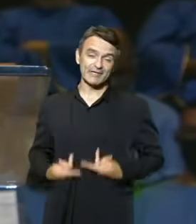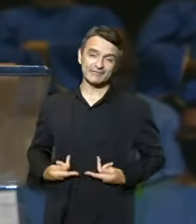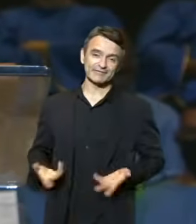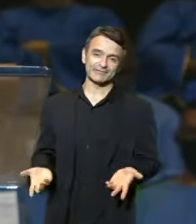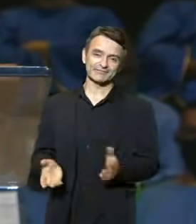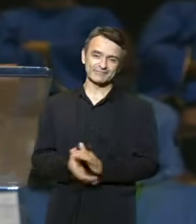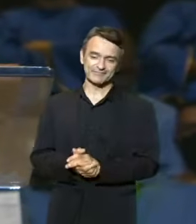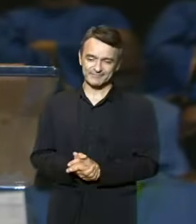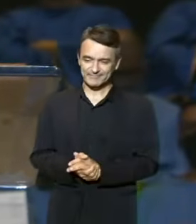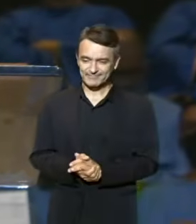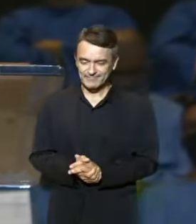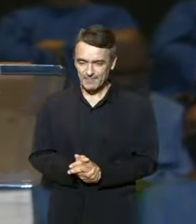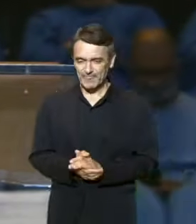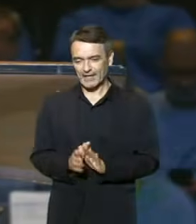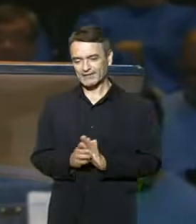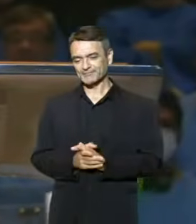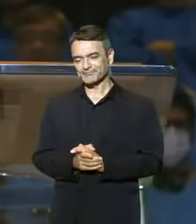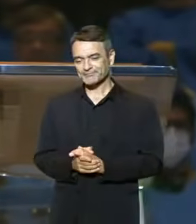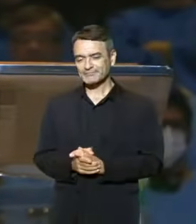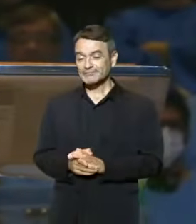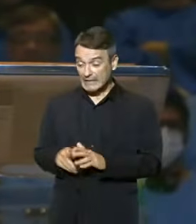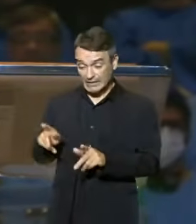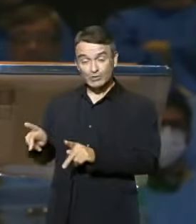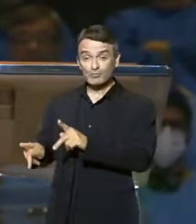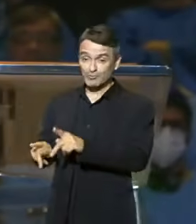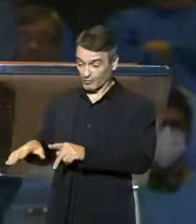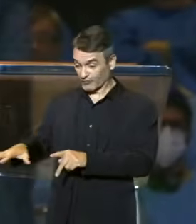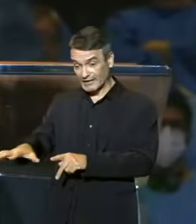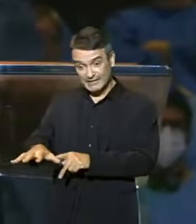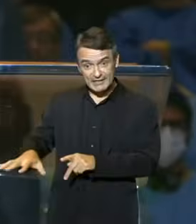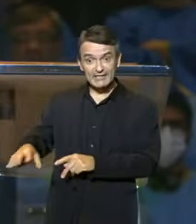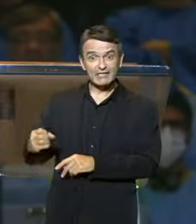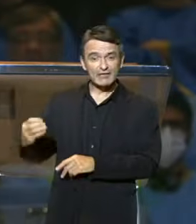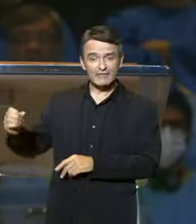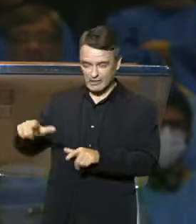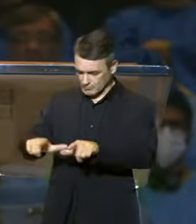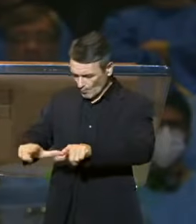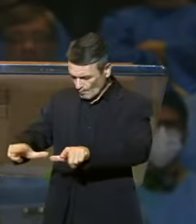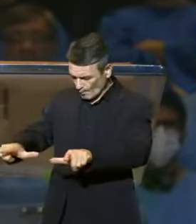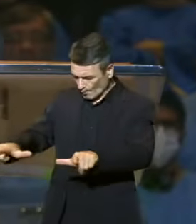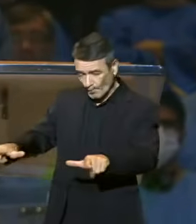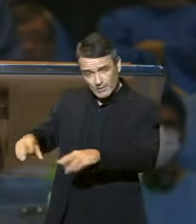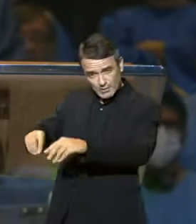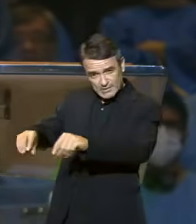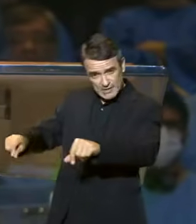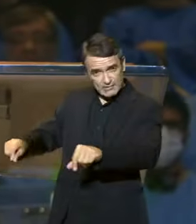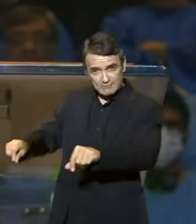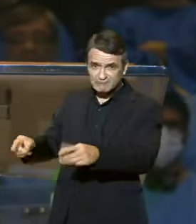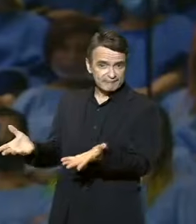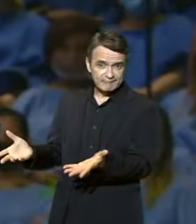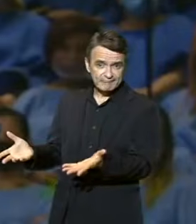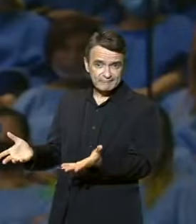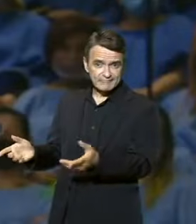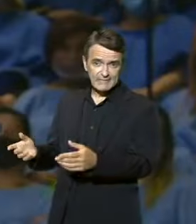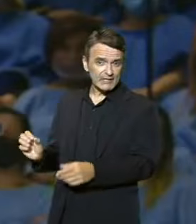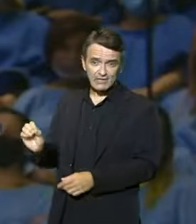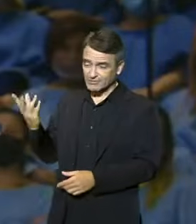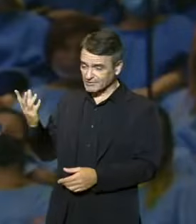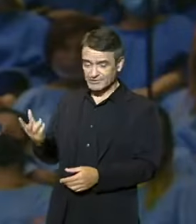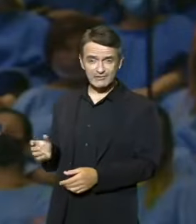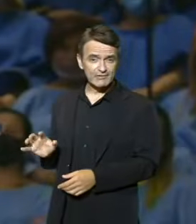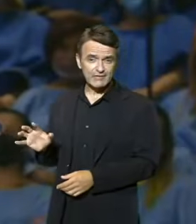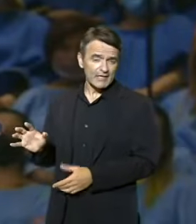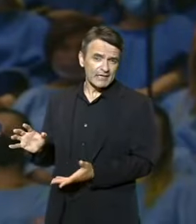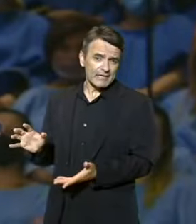E sabe, foi isso que foi acontecendo com o povo ali na viagem do deserto. O desejo